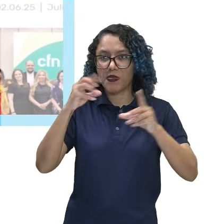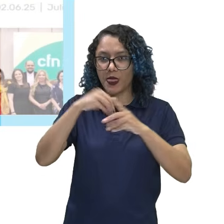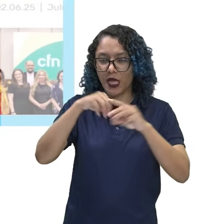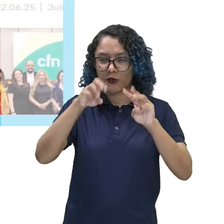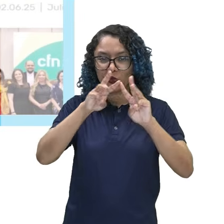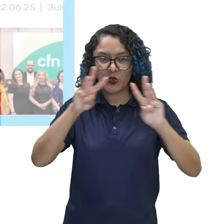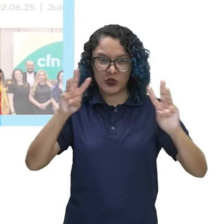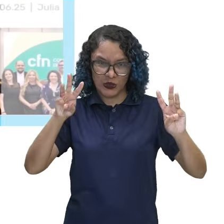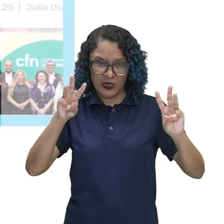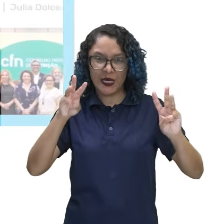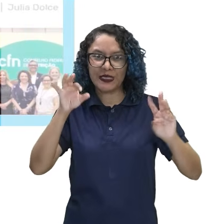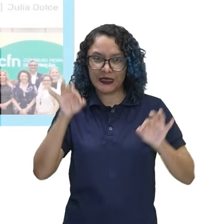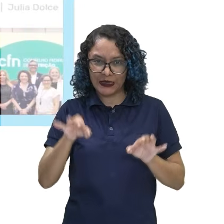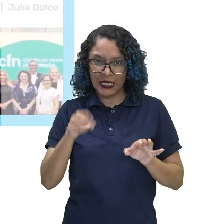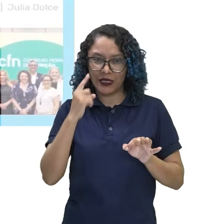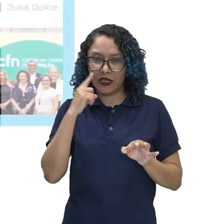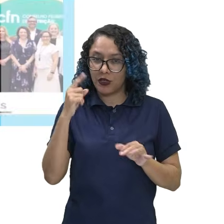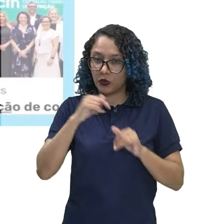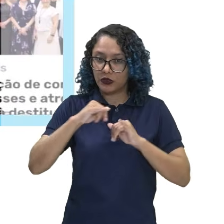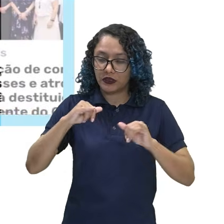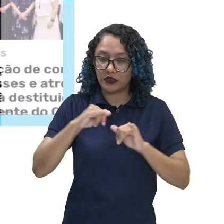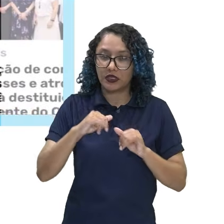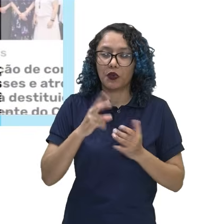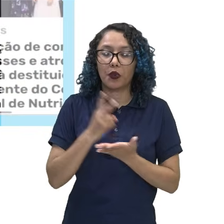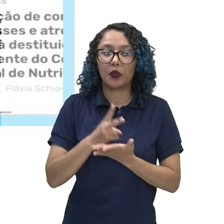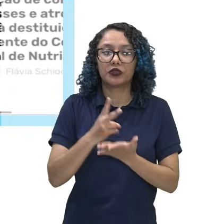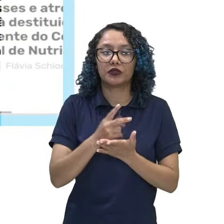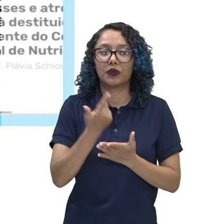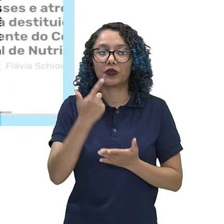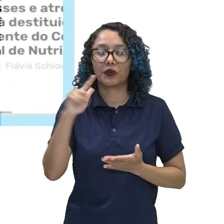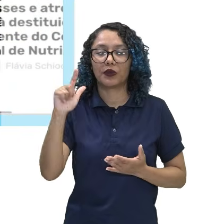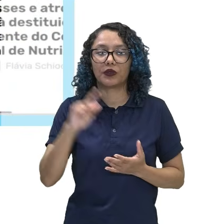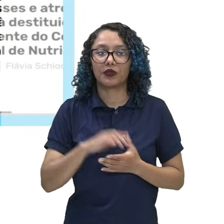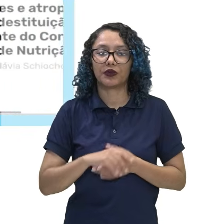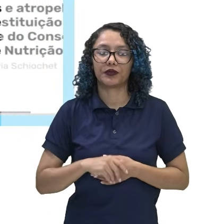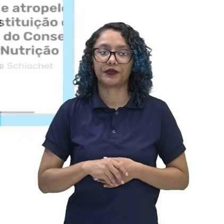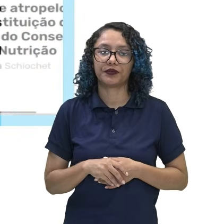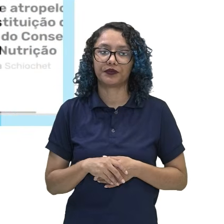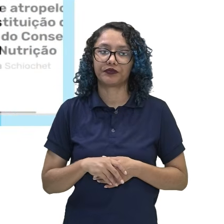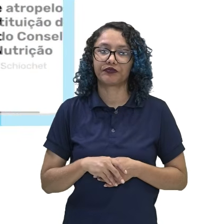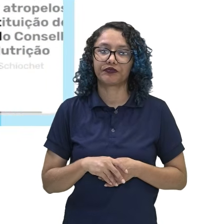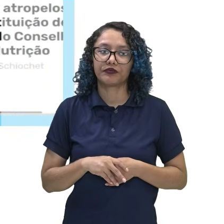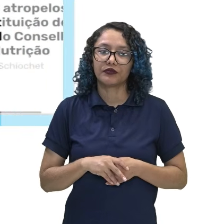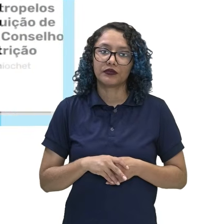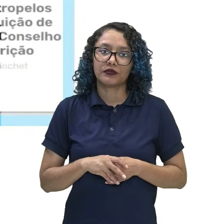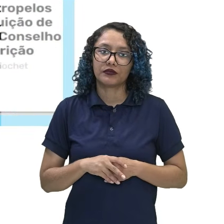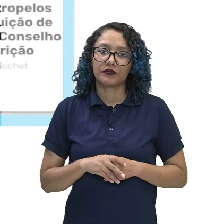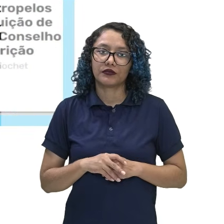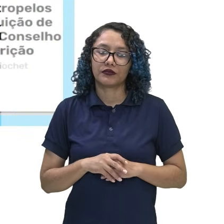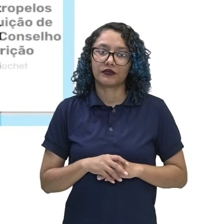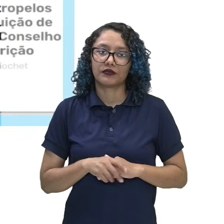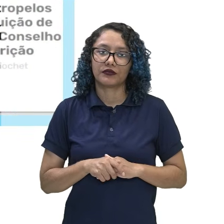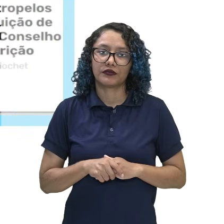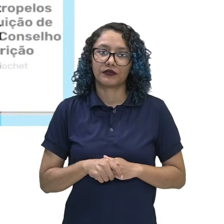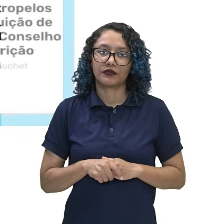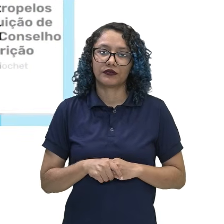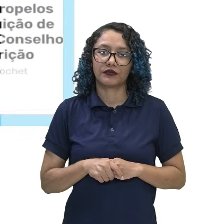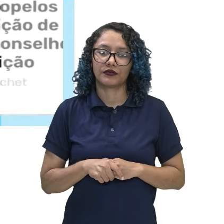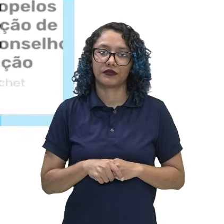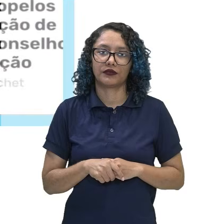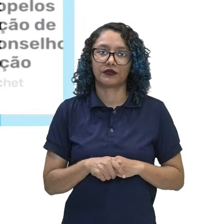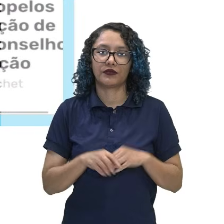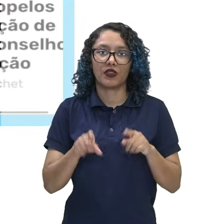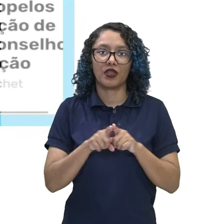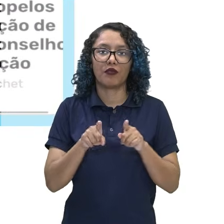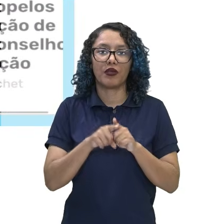inicial deste jornal. Aí, mais adiante, a gente pode observar aqui que temos aqui uma notícia